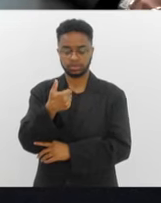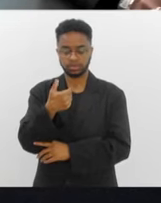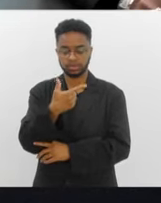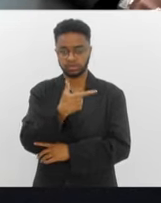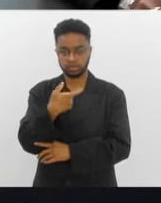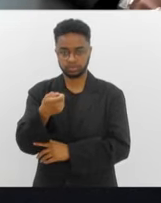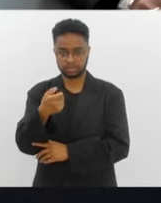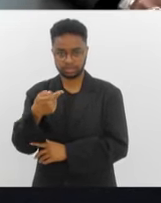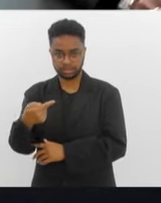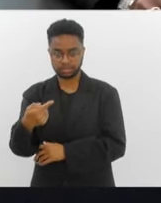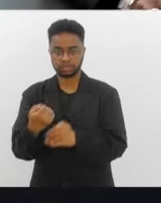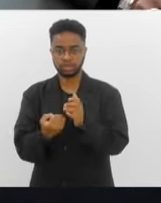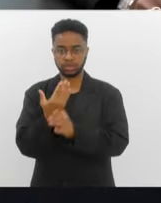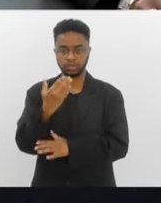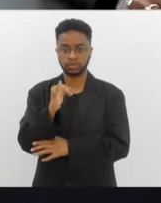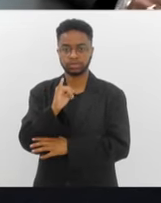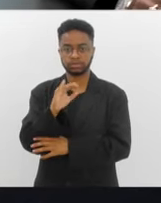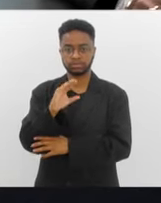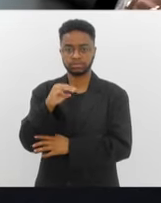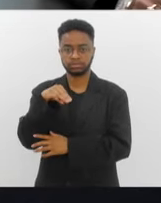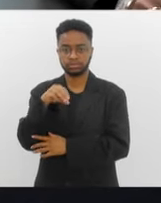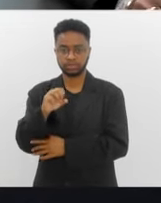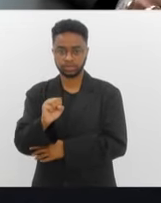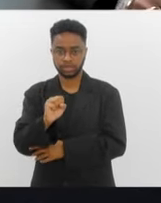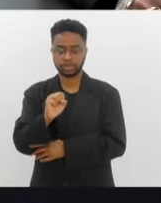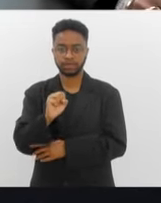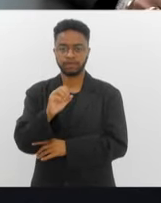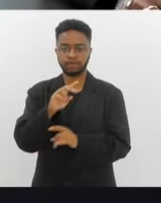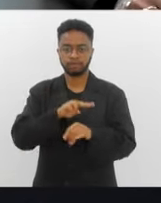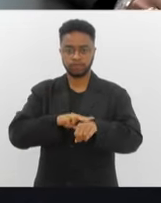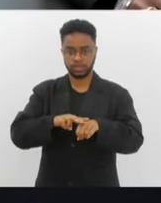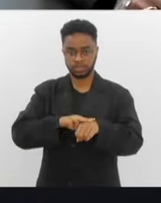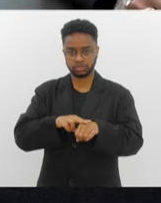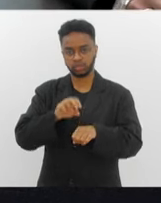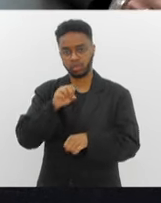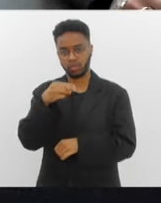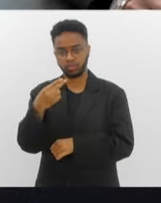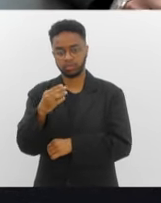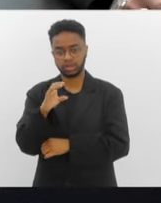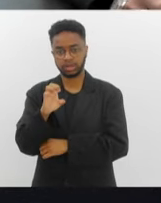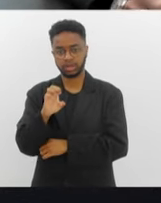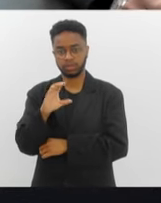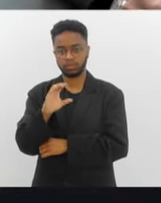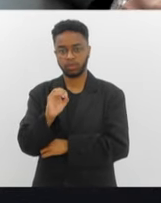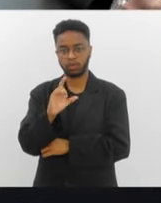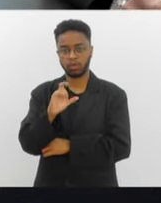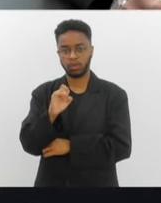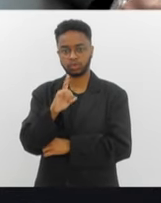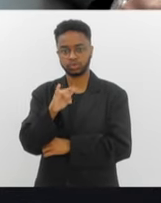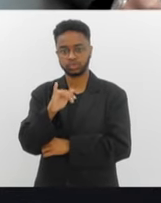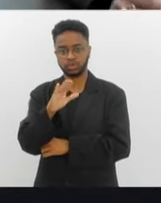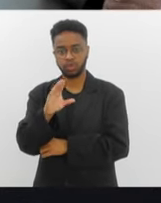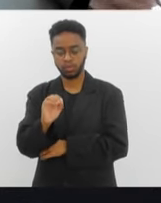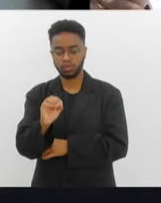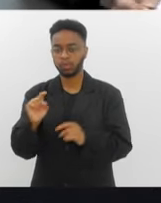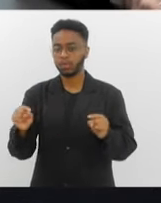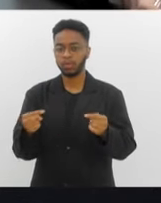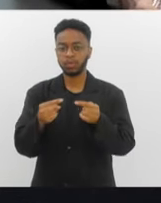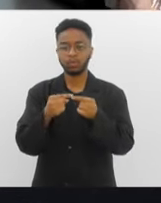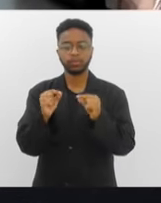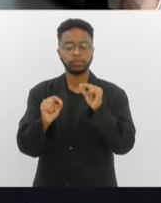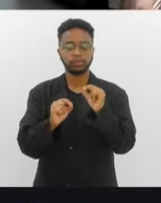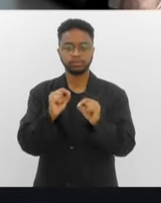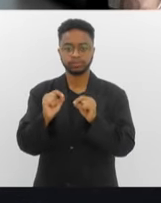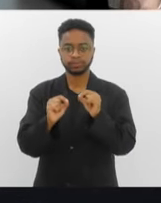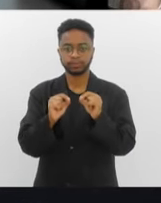ICMS ecológico, ou o ICMS verde, como queiram chamar, que corresponde